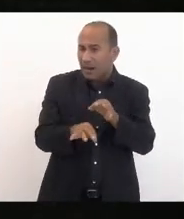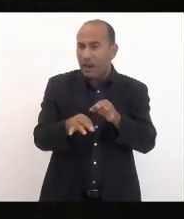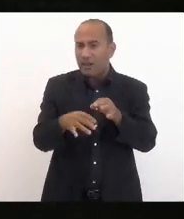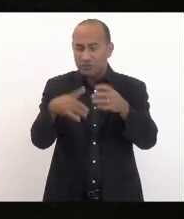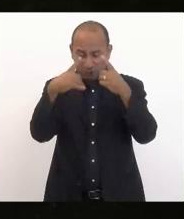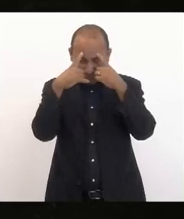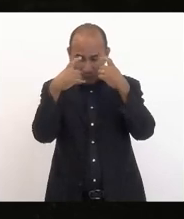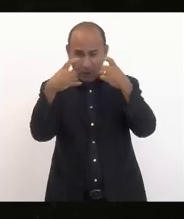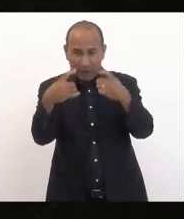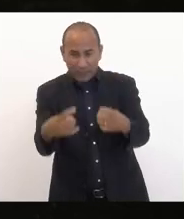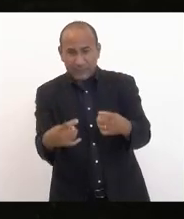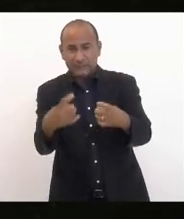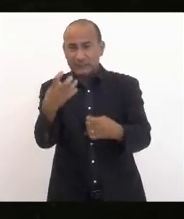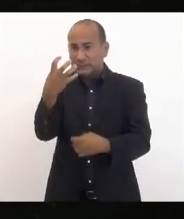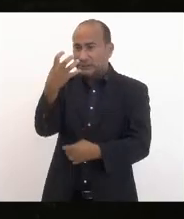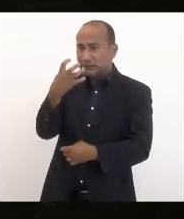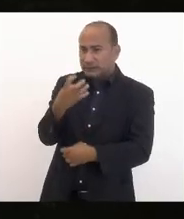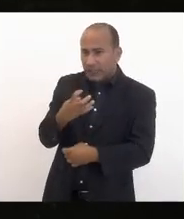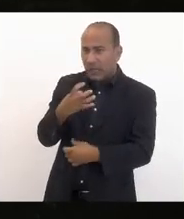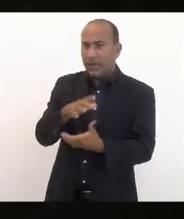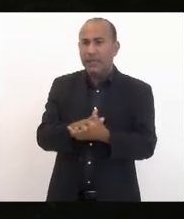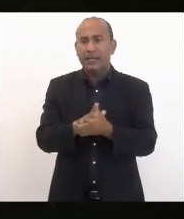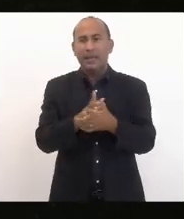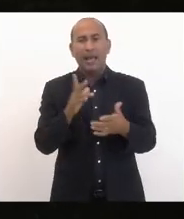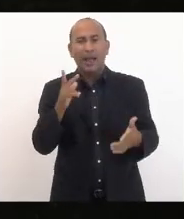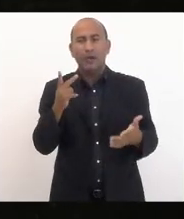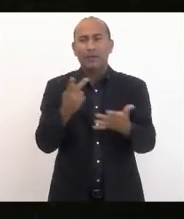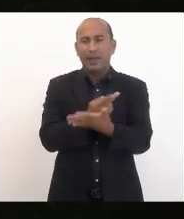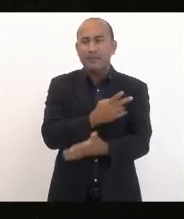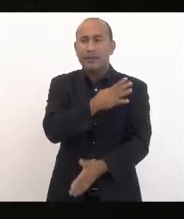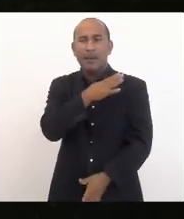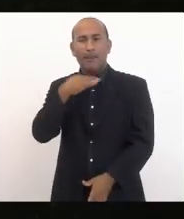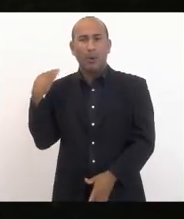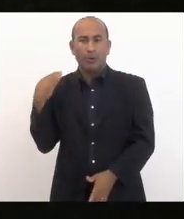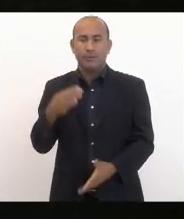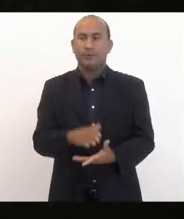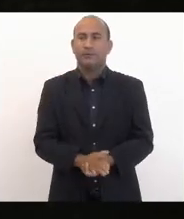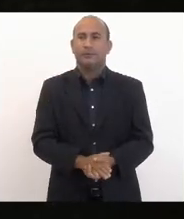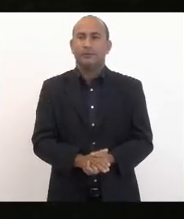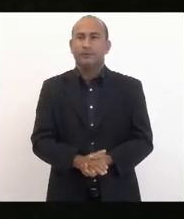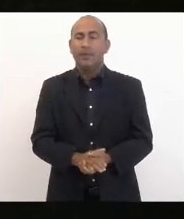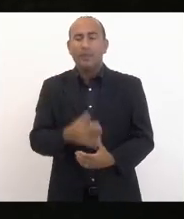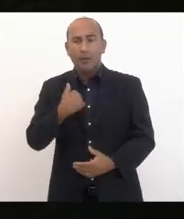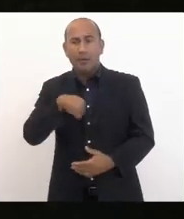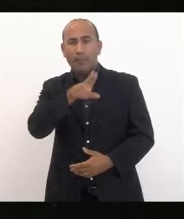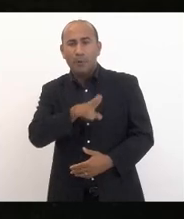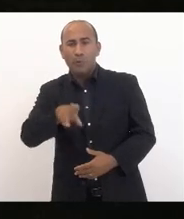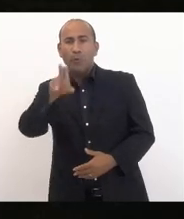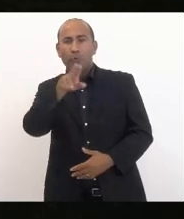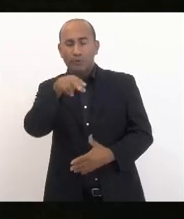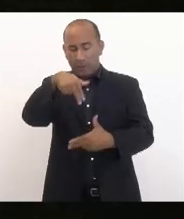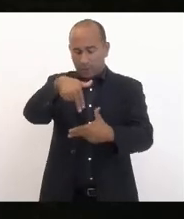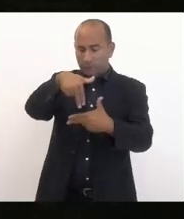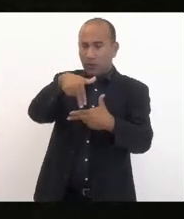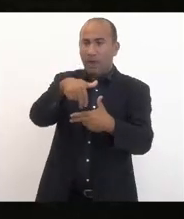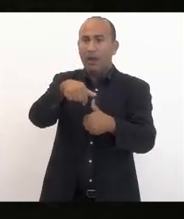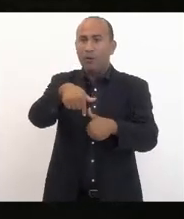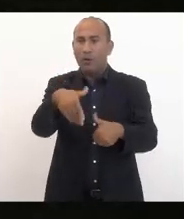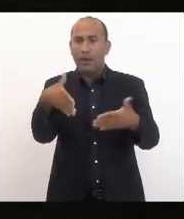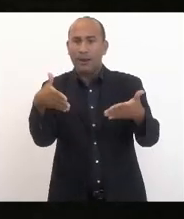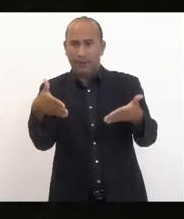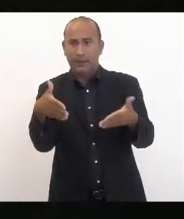brutalização, expropriação e morte. Então, o meu uso da tribuna nessa tarde é